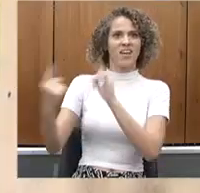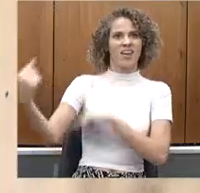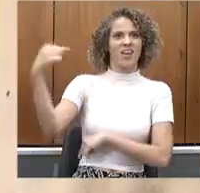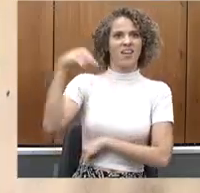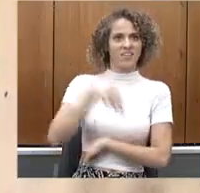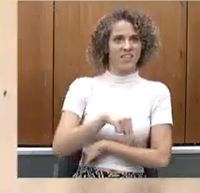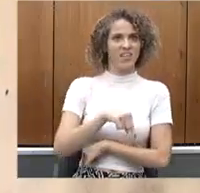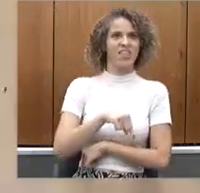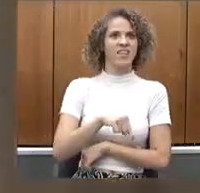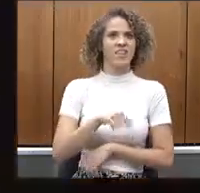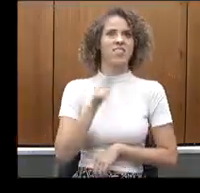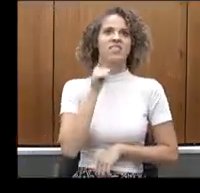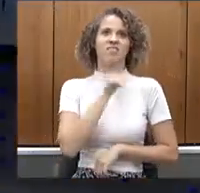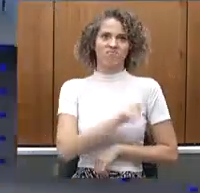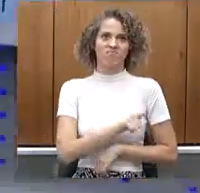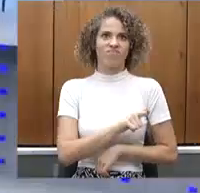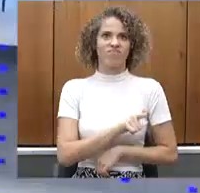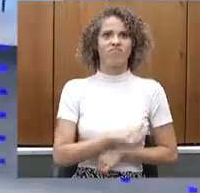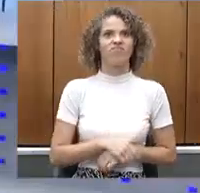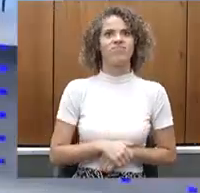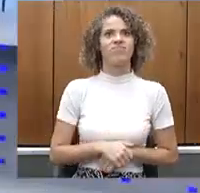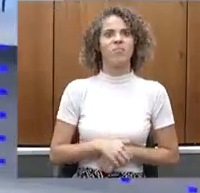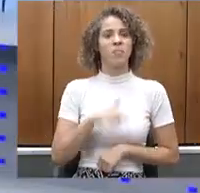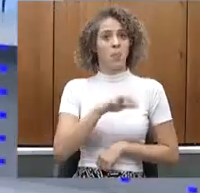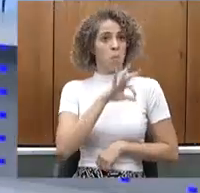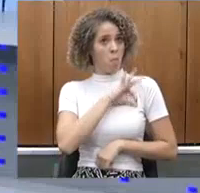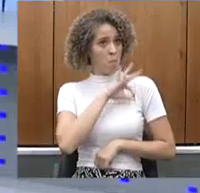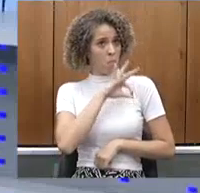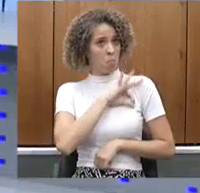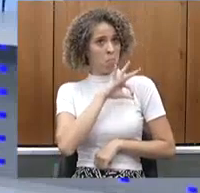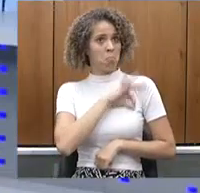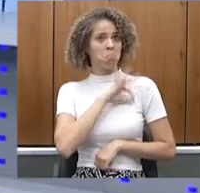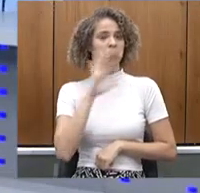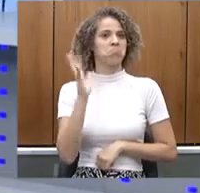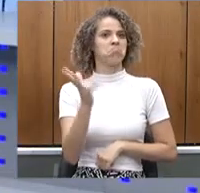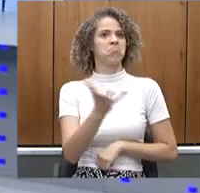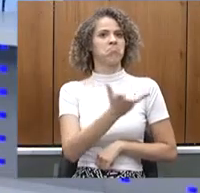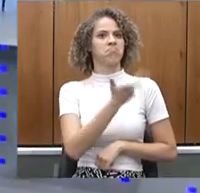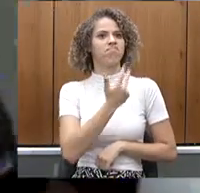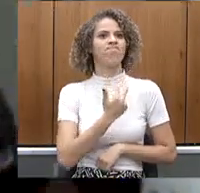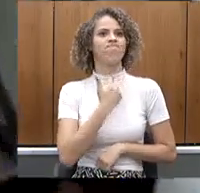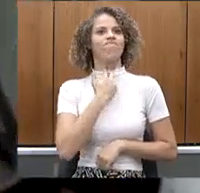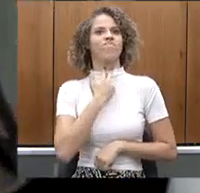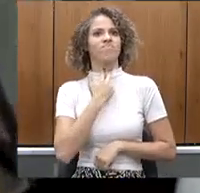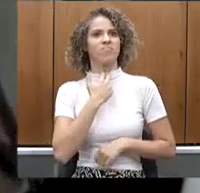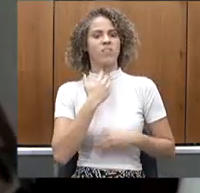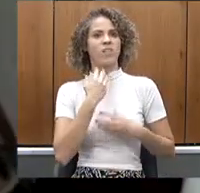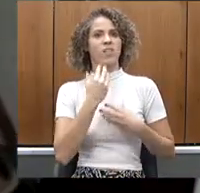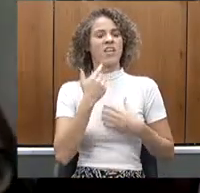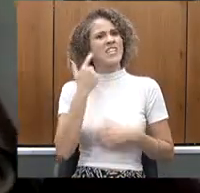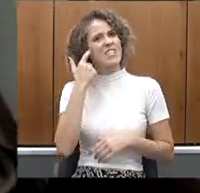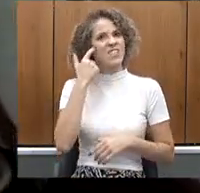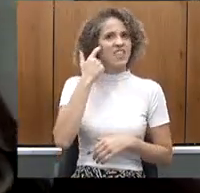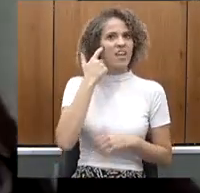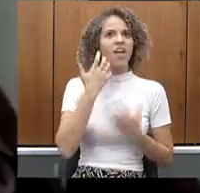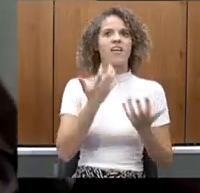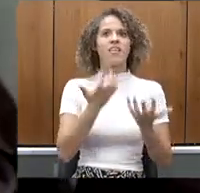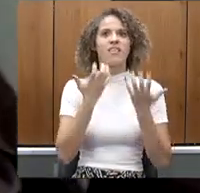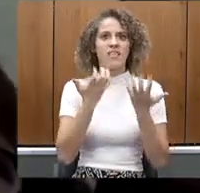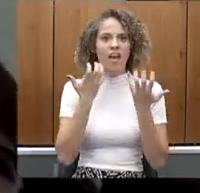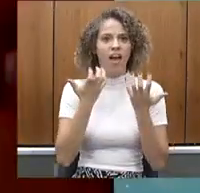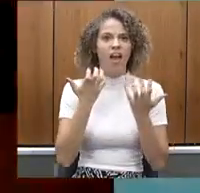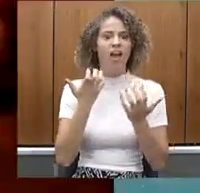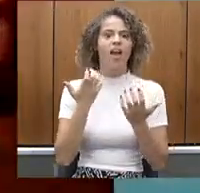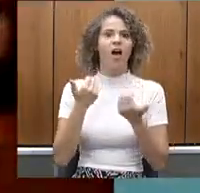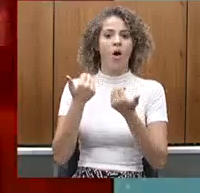que foi até uma benção entendeu a Polícia Militar fazer um pedido inusitado ele queria que uma viatura fosse